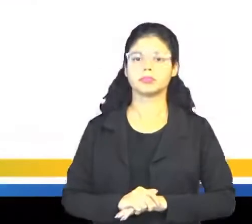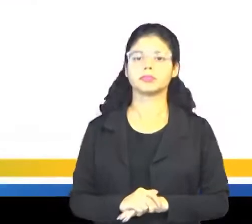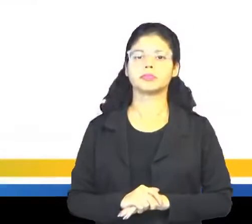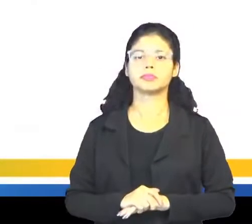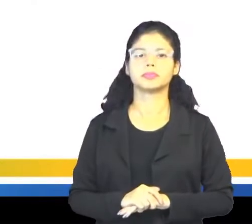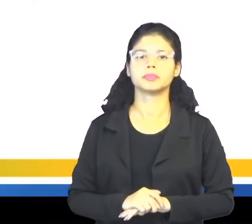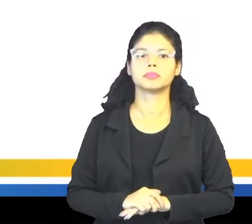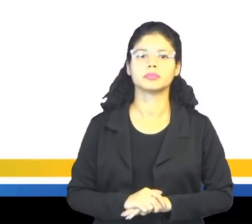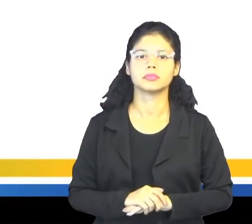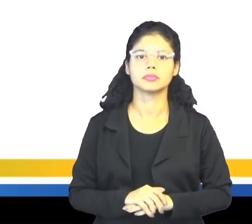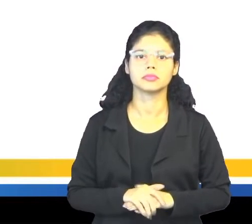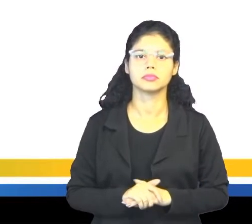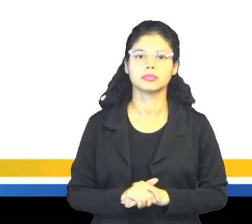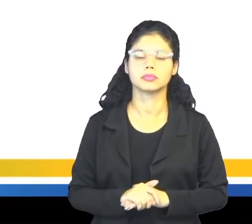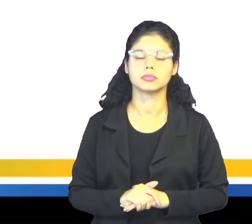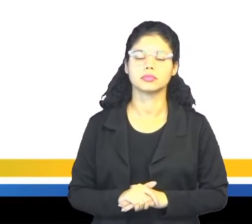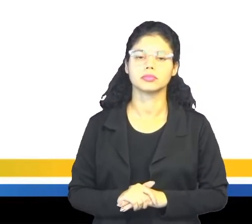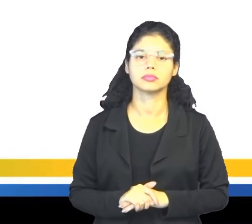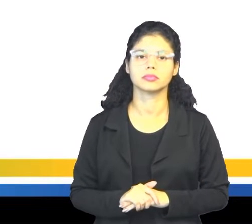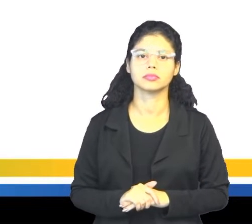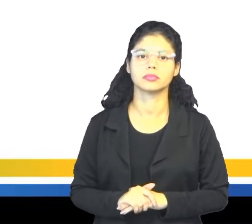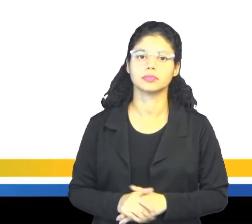bom?